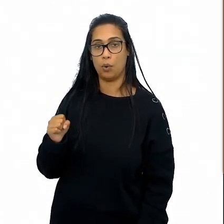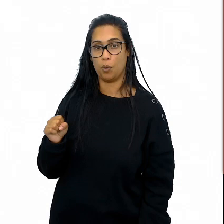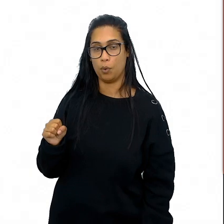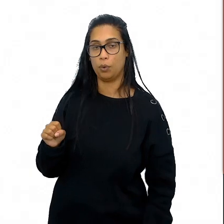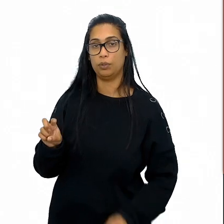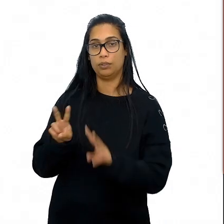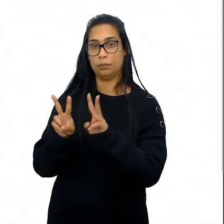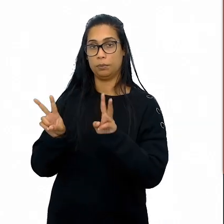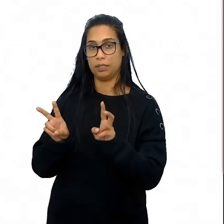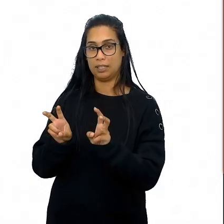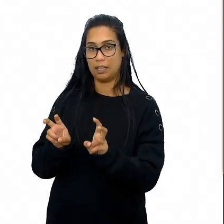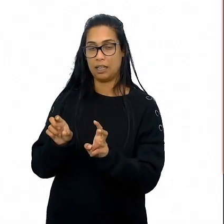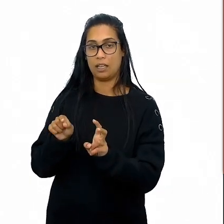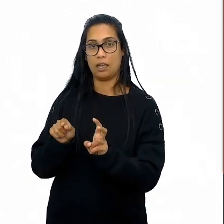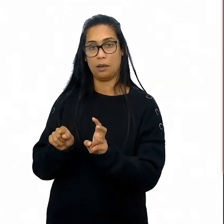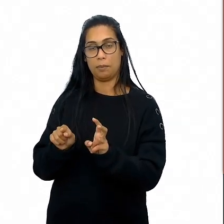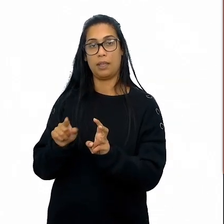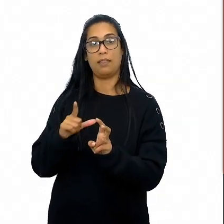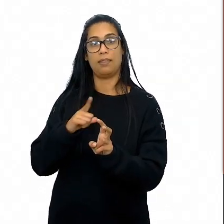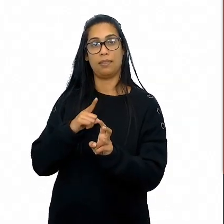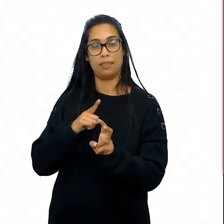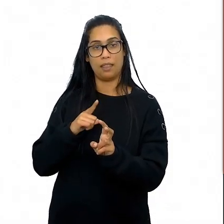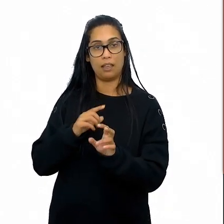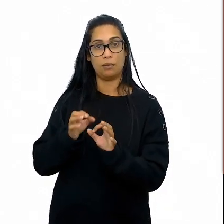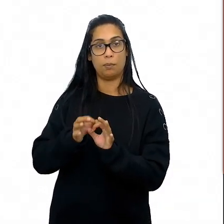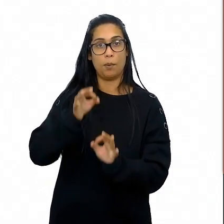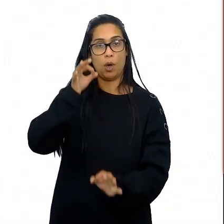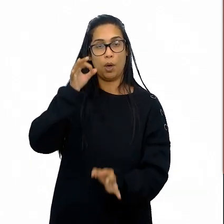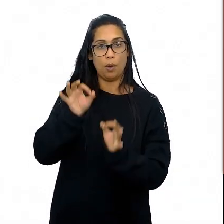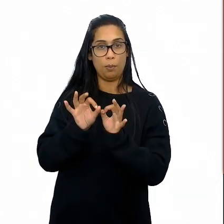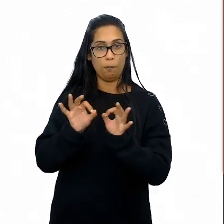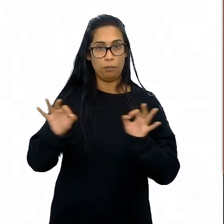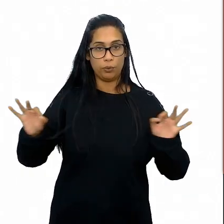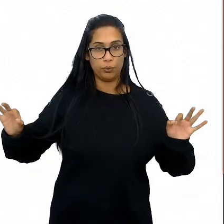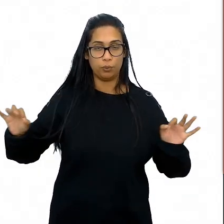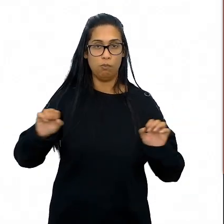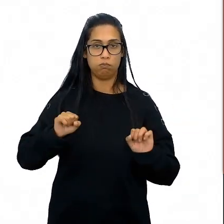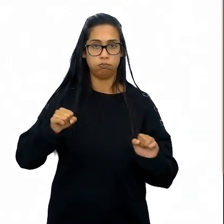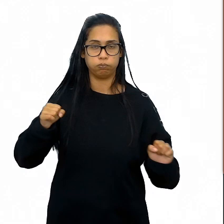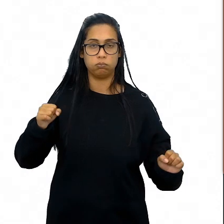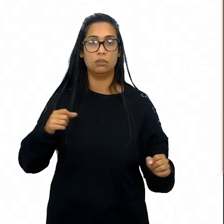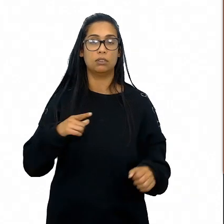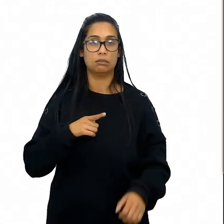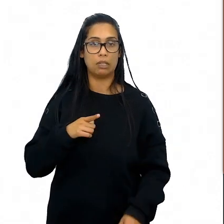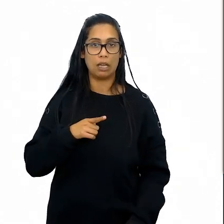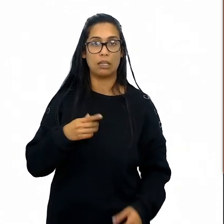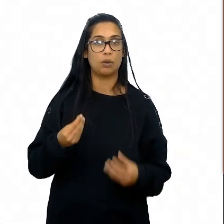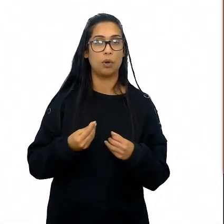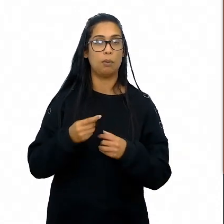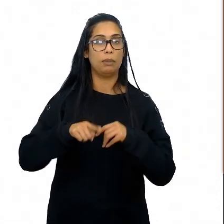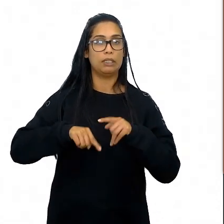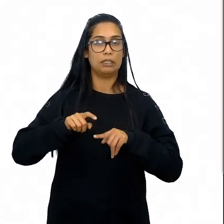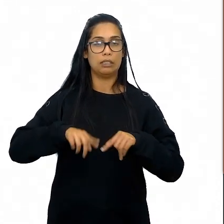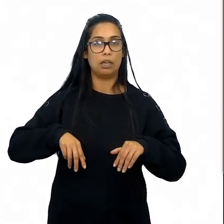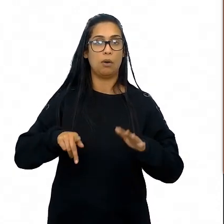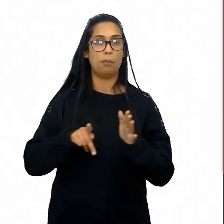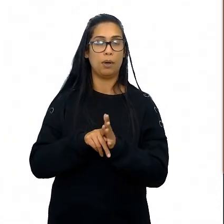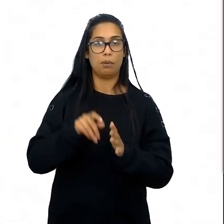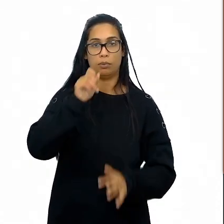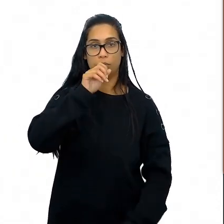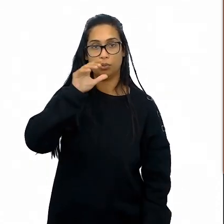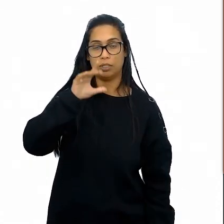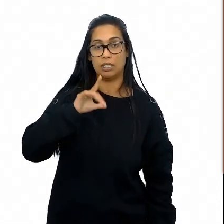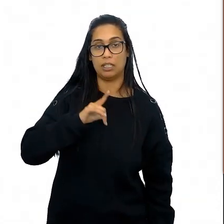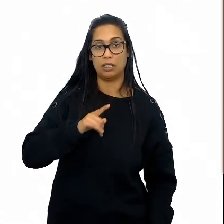temática são grandezas e medidas e o objeto de conhecimento são os volumes